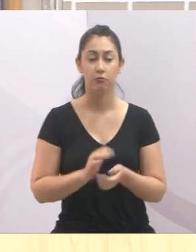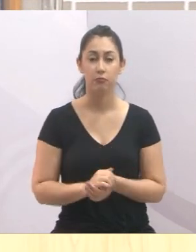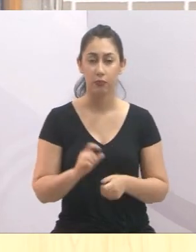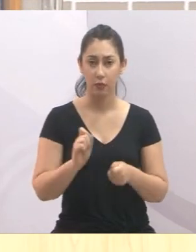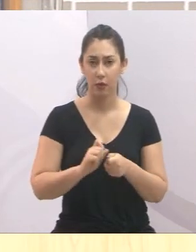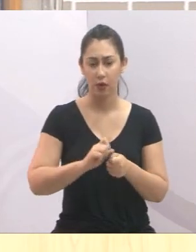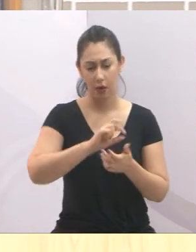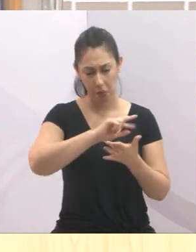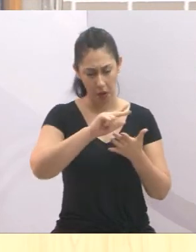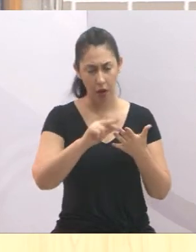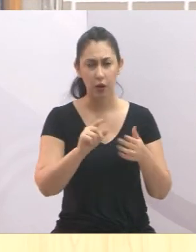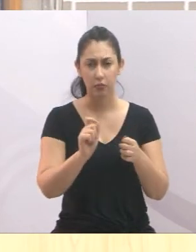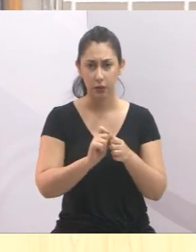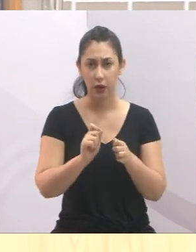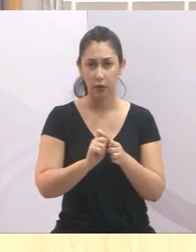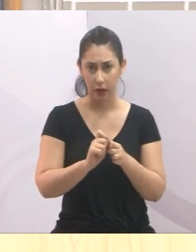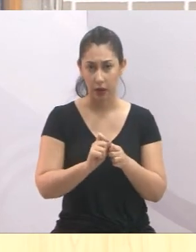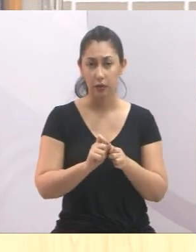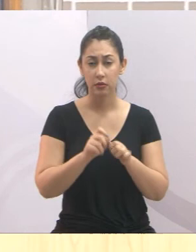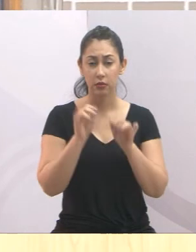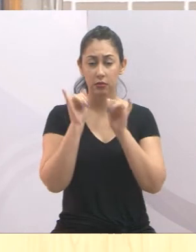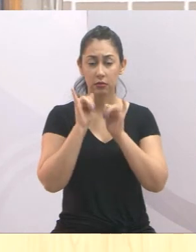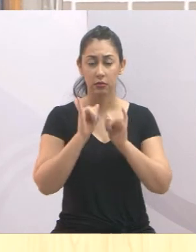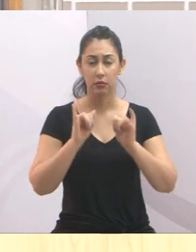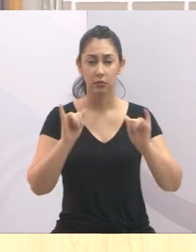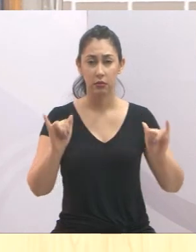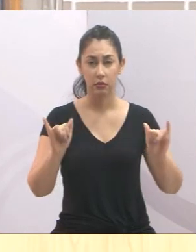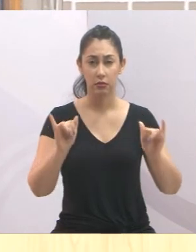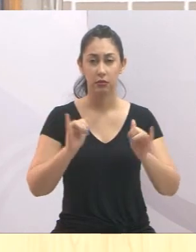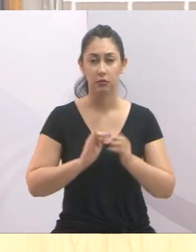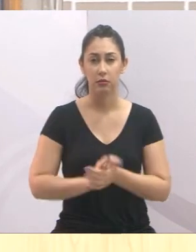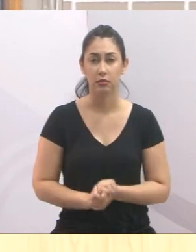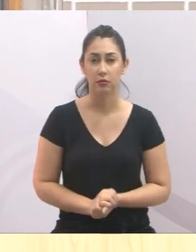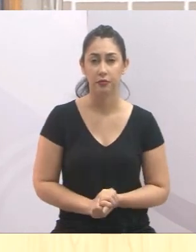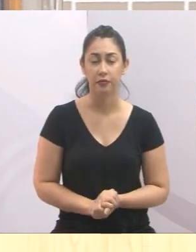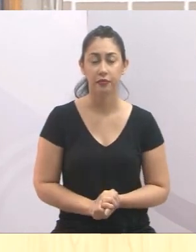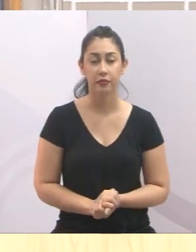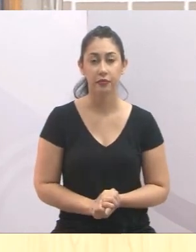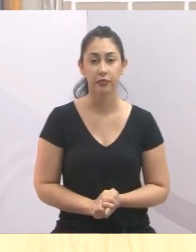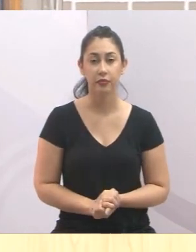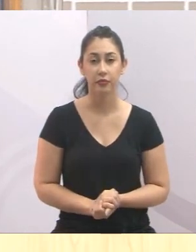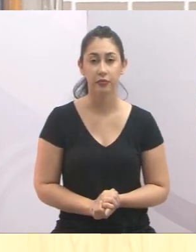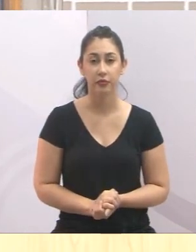adotadas providências habituais para a divulgação da presente manifestação.